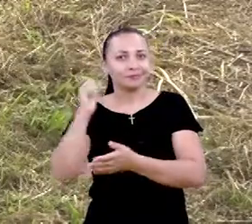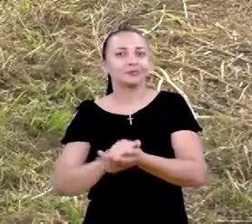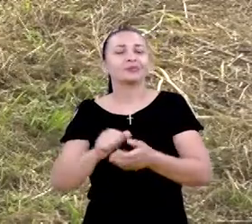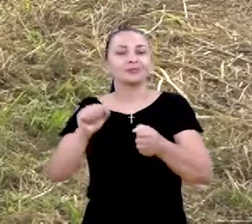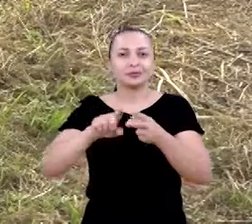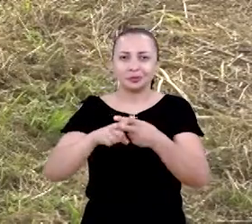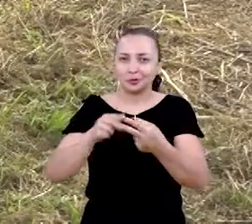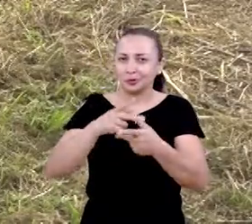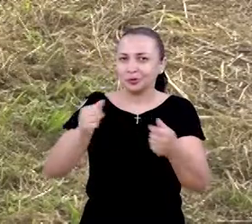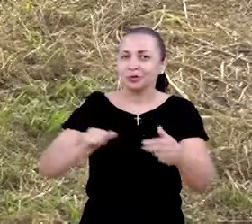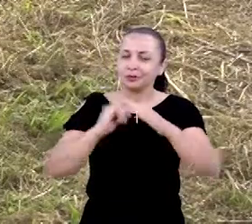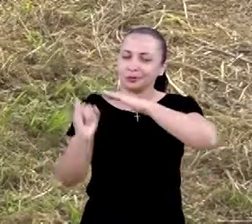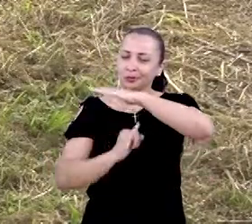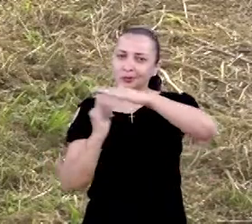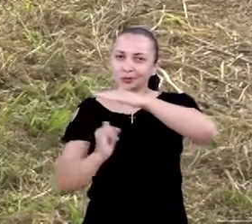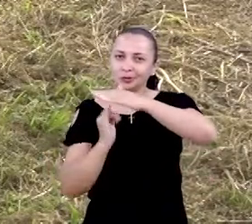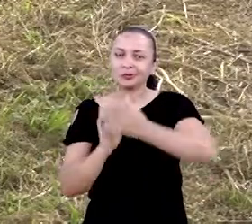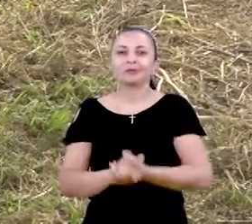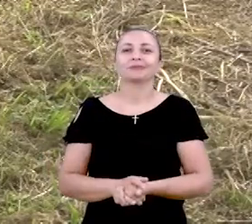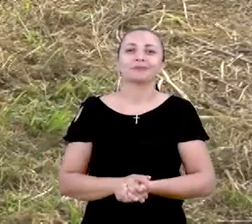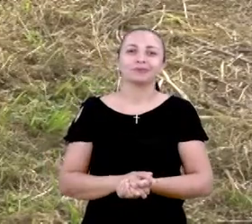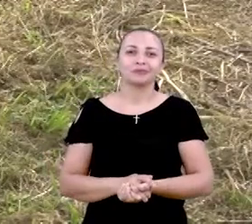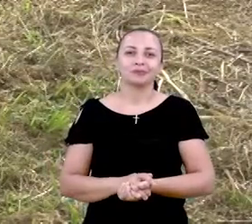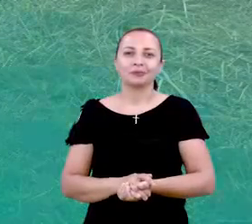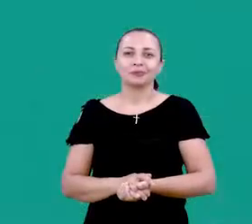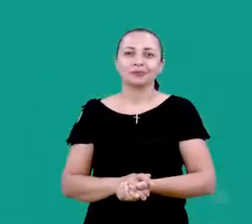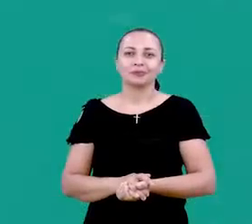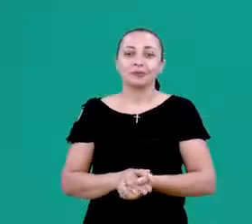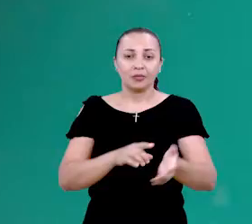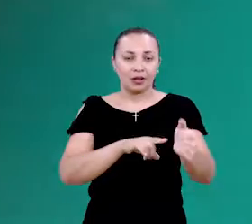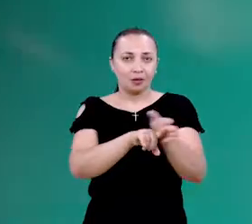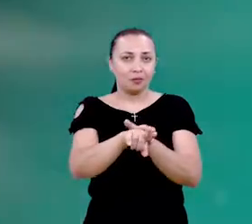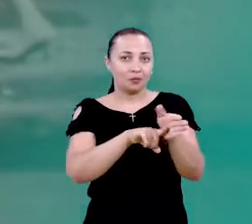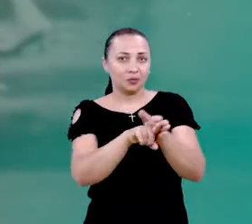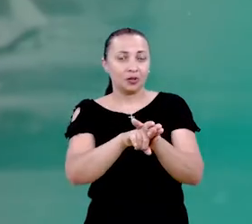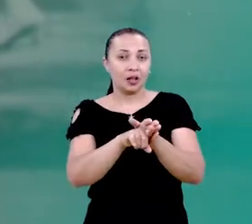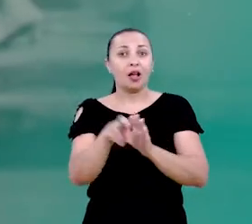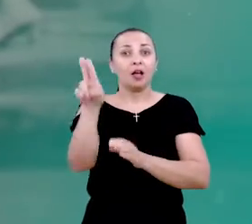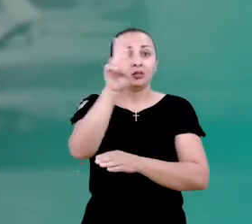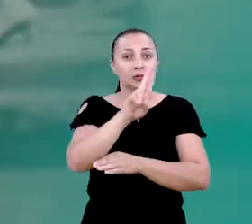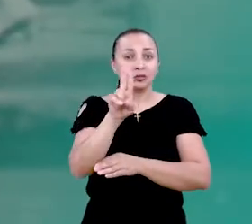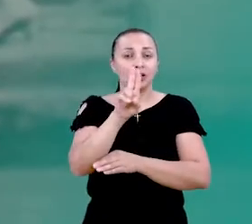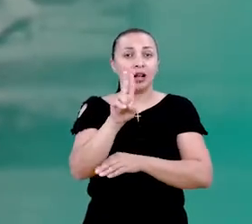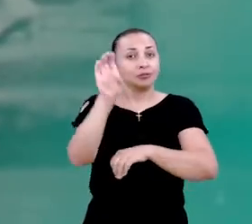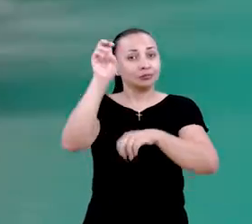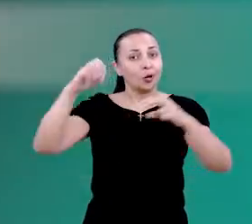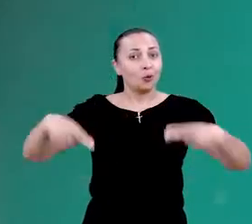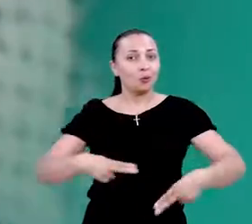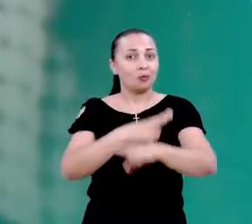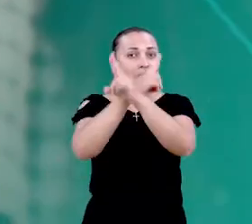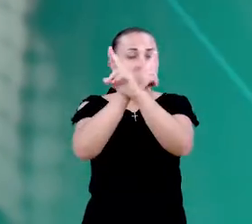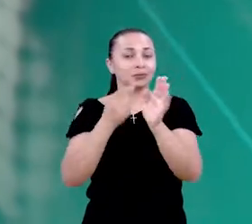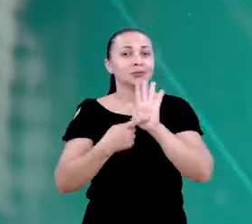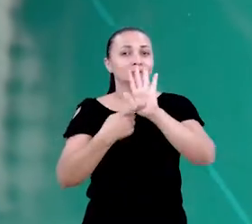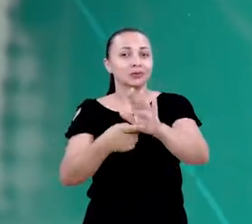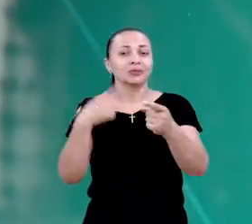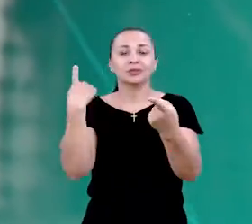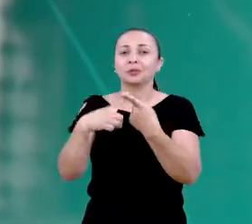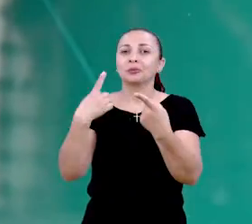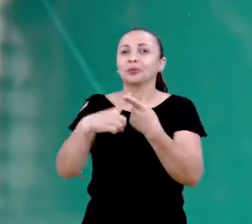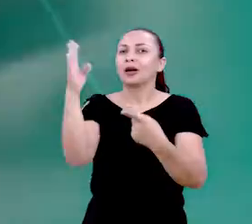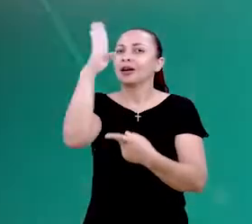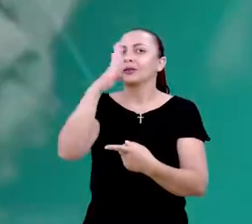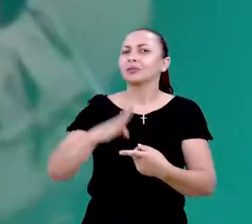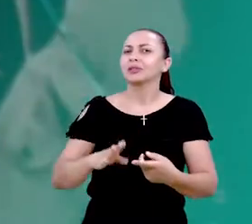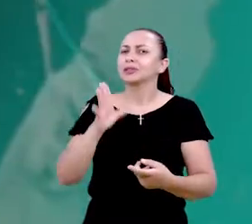pesquisas científicas produzidas por essas entidades. Pesquisa da Universidade Estadual do Sudoeste da Bahia